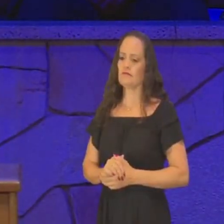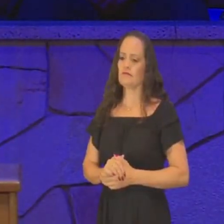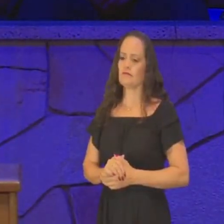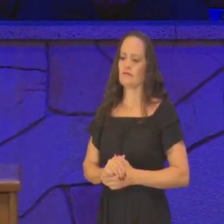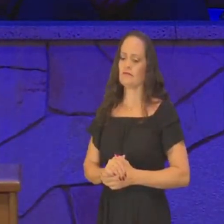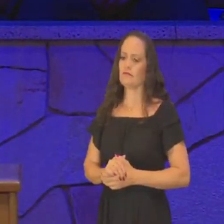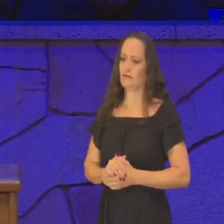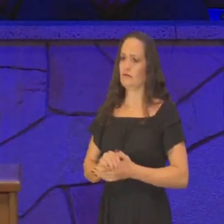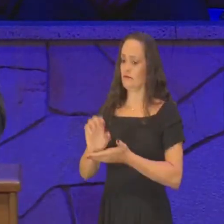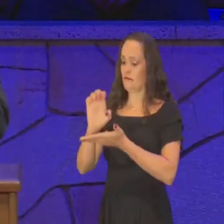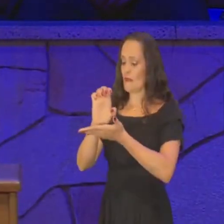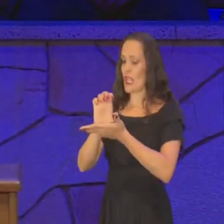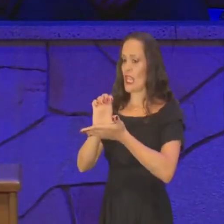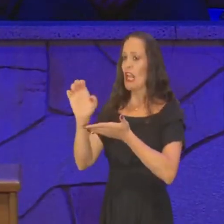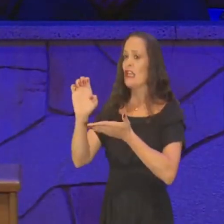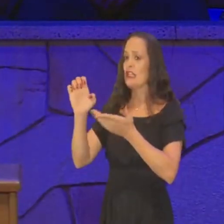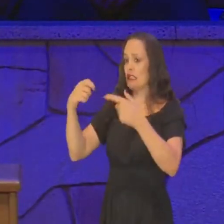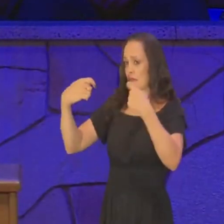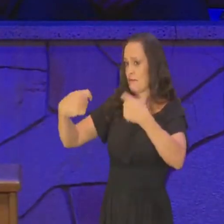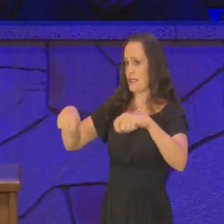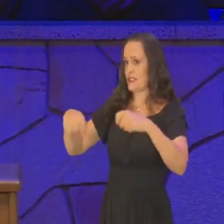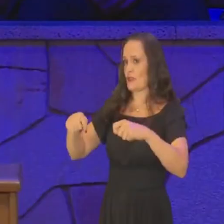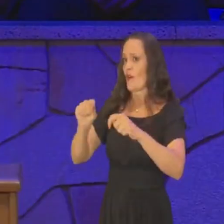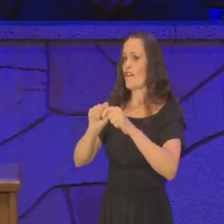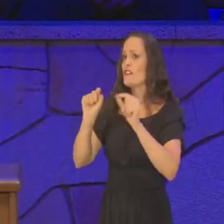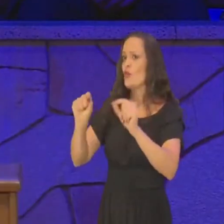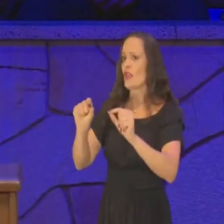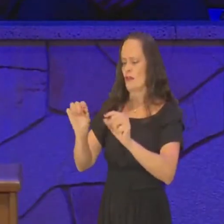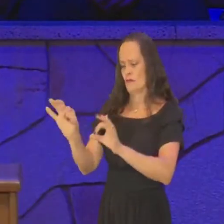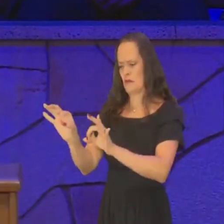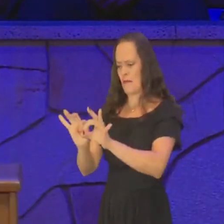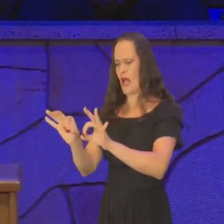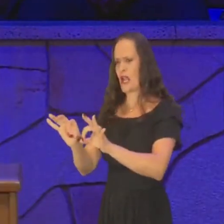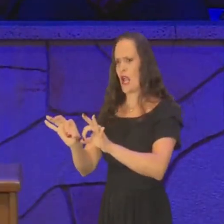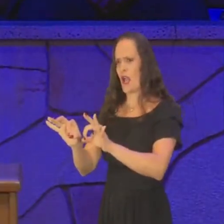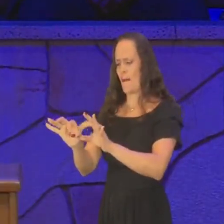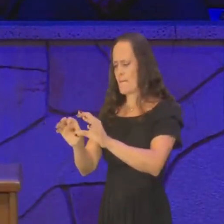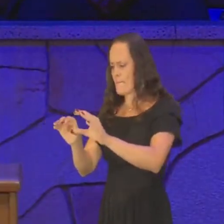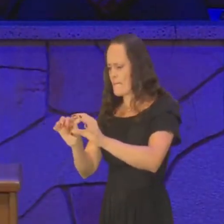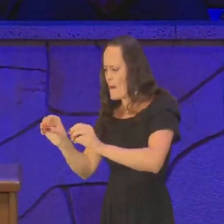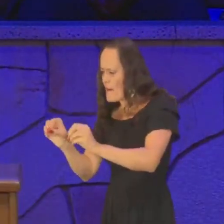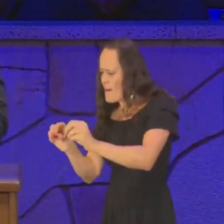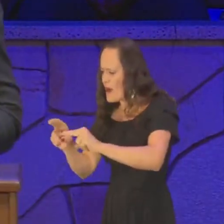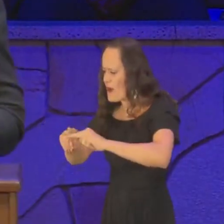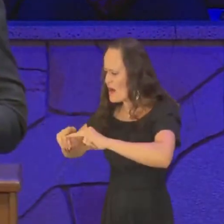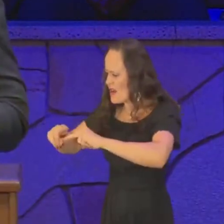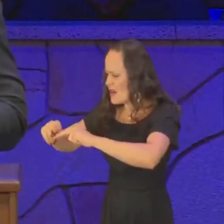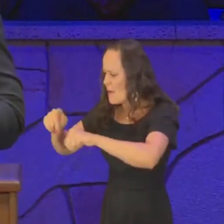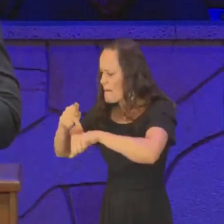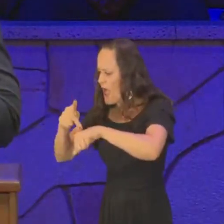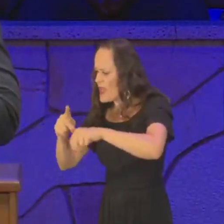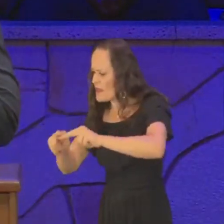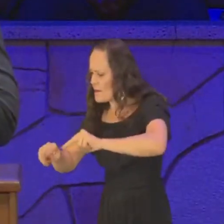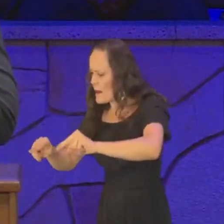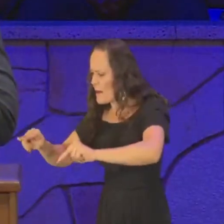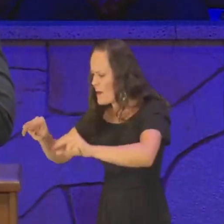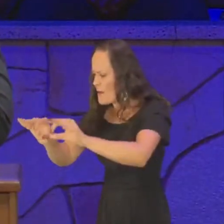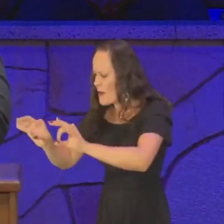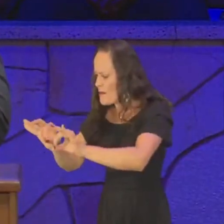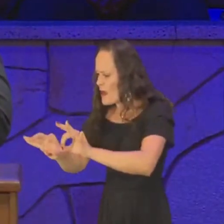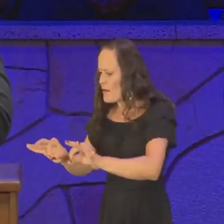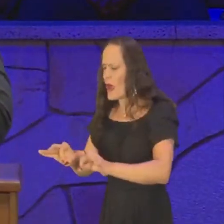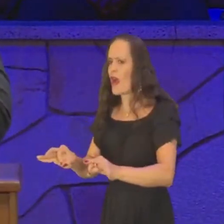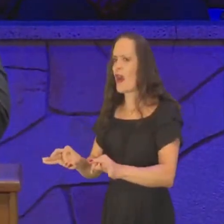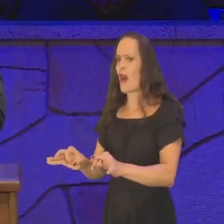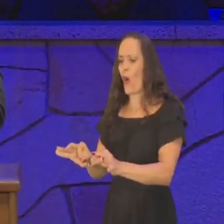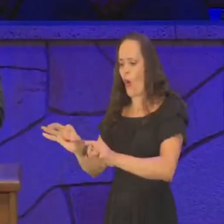ele precisou, com as suas mãos, reparar o altar, organizar as pedras, representando as